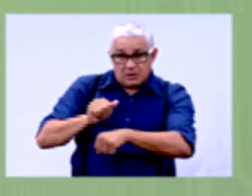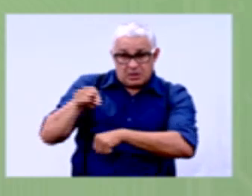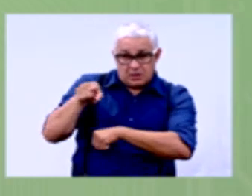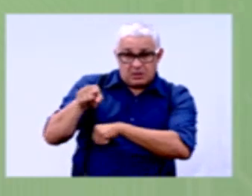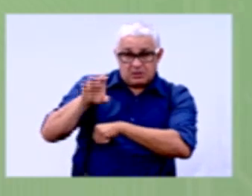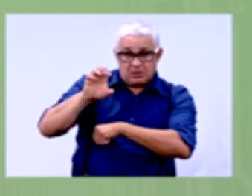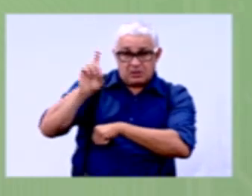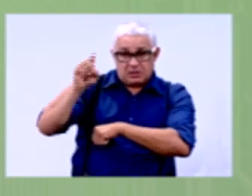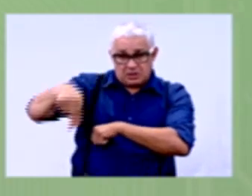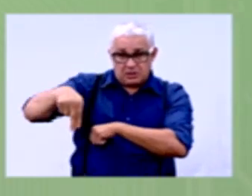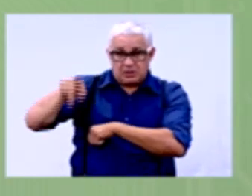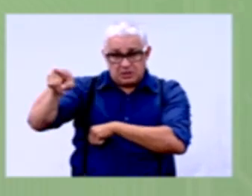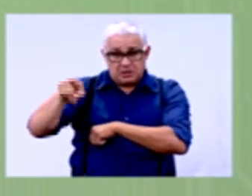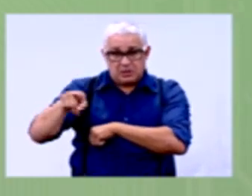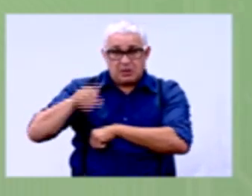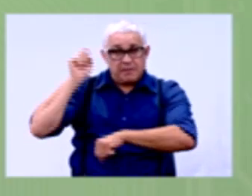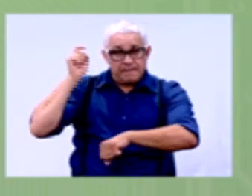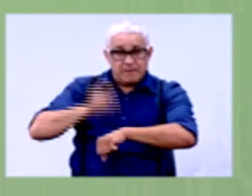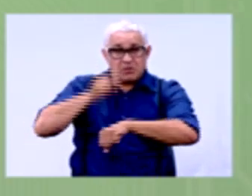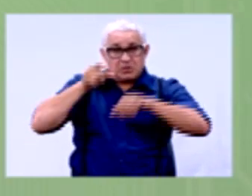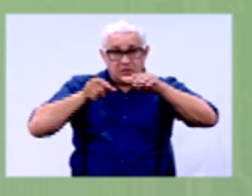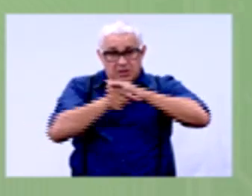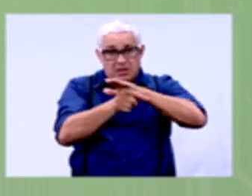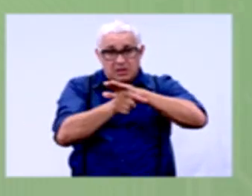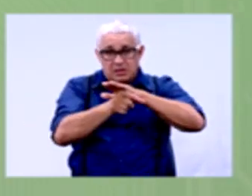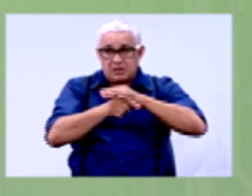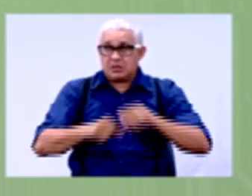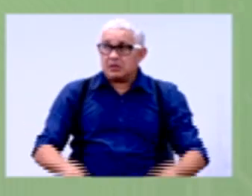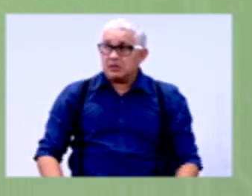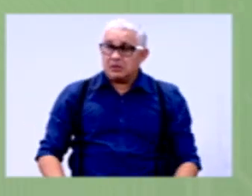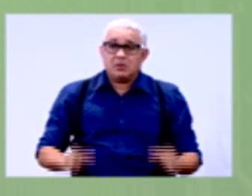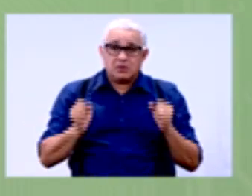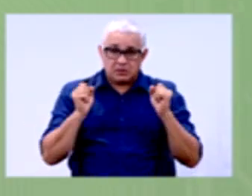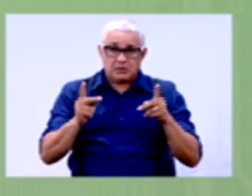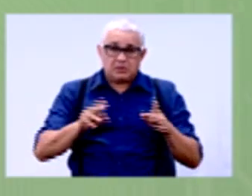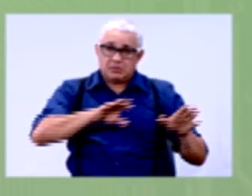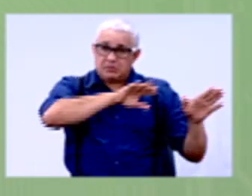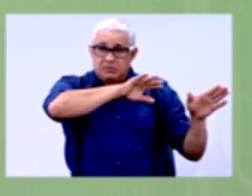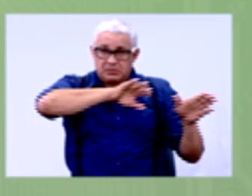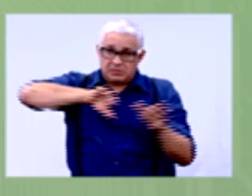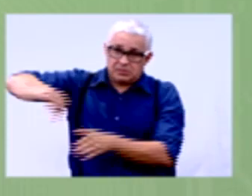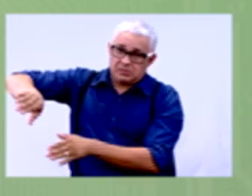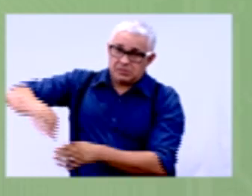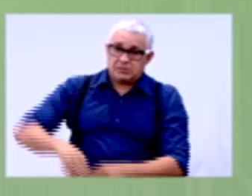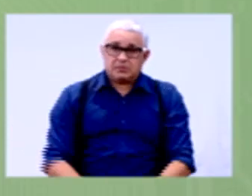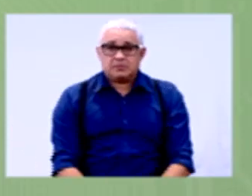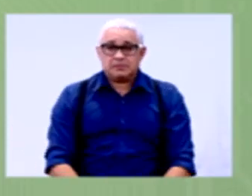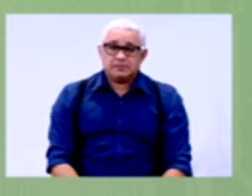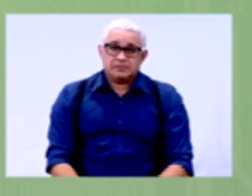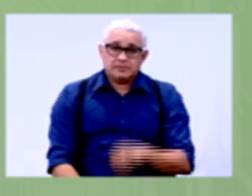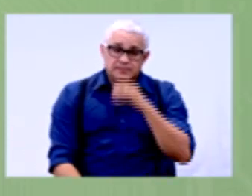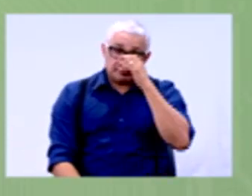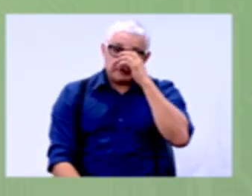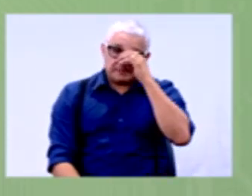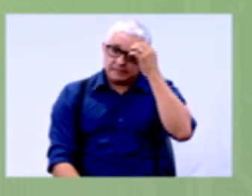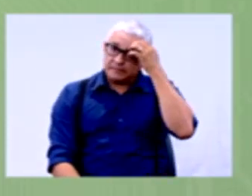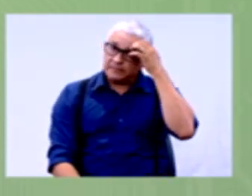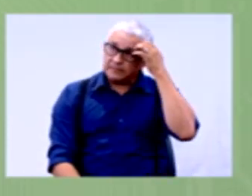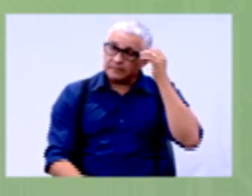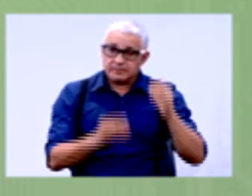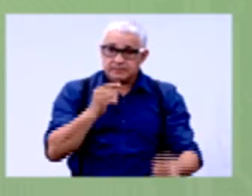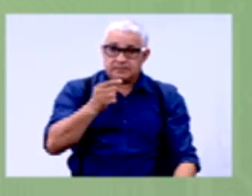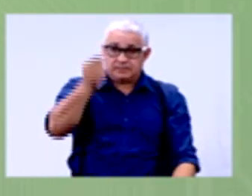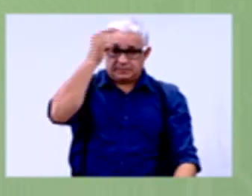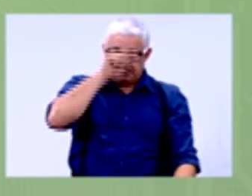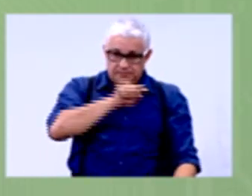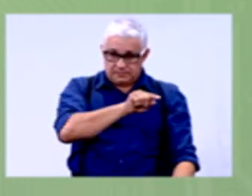Então aí nós temos o momento da instalação. Beleza, vamos partir agora em diante, né? Abaixo disso nós temos